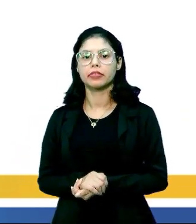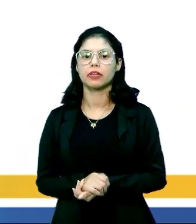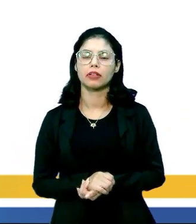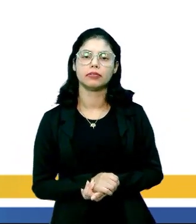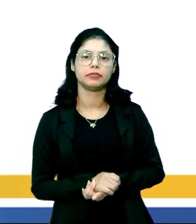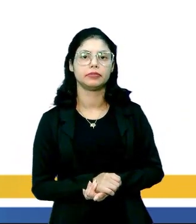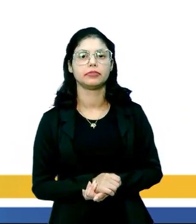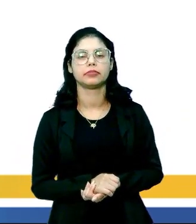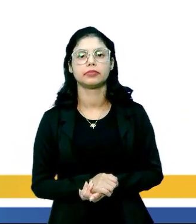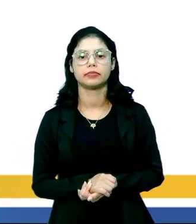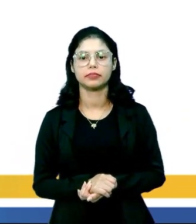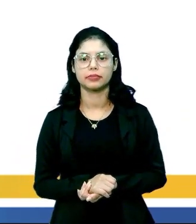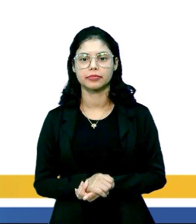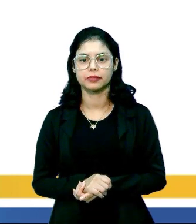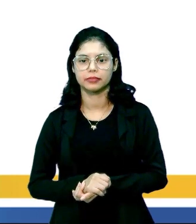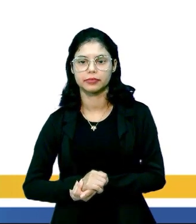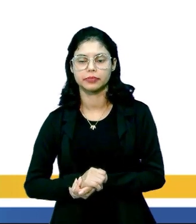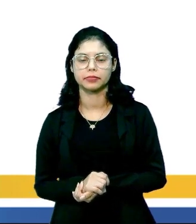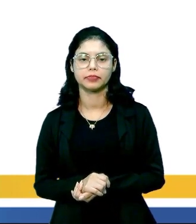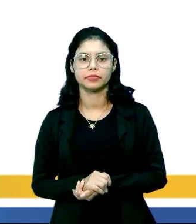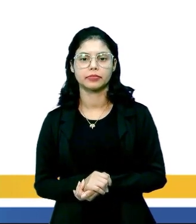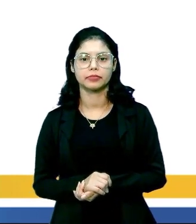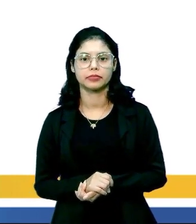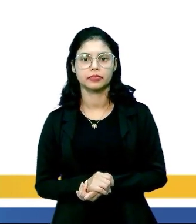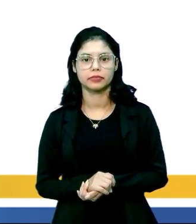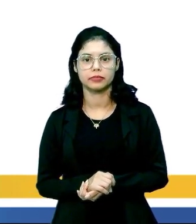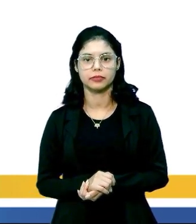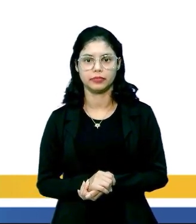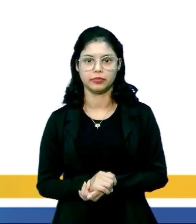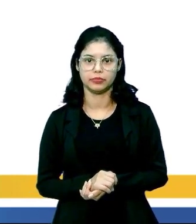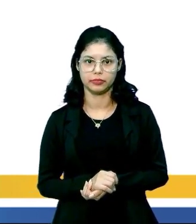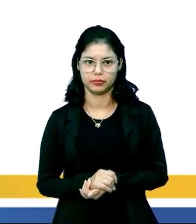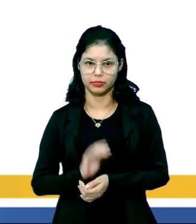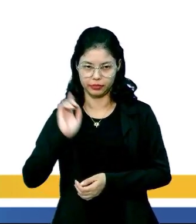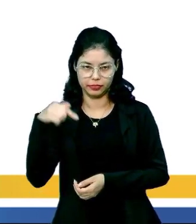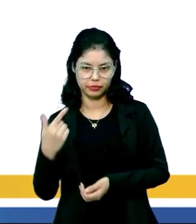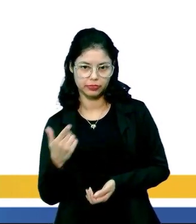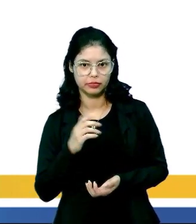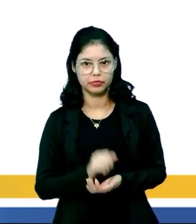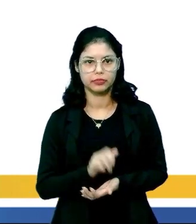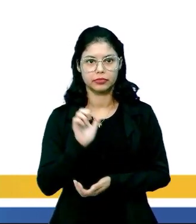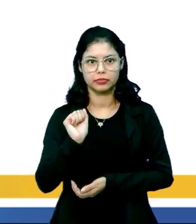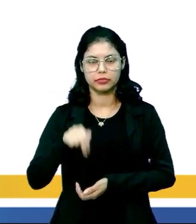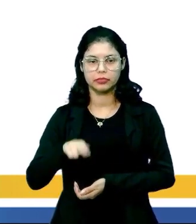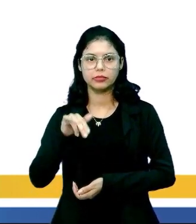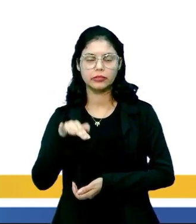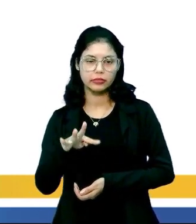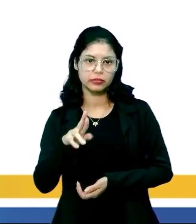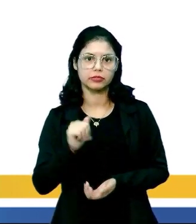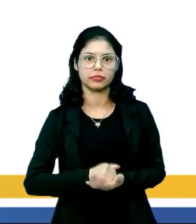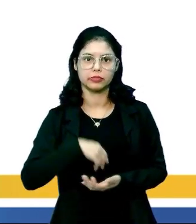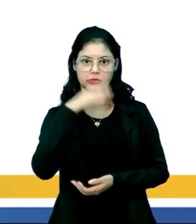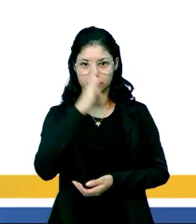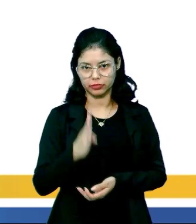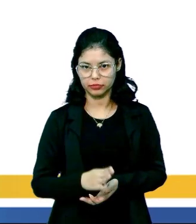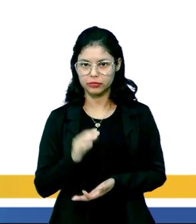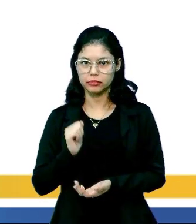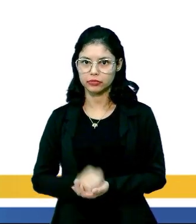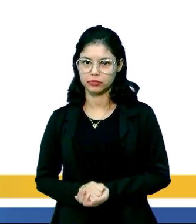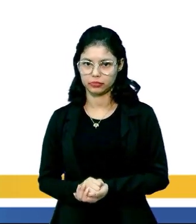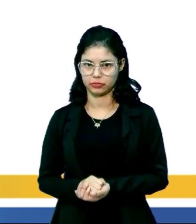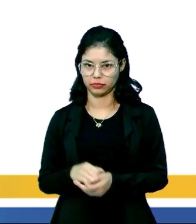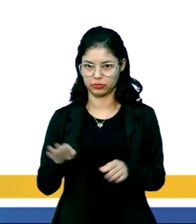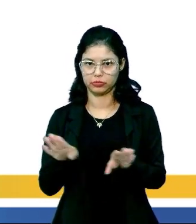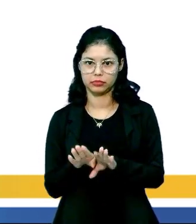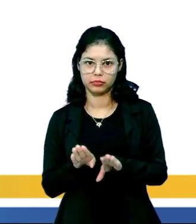era forrozeiro né gostava de tocar forró a próxima nós temos Anita is a brazilian